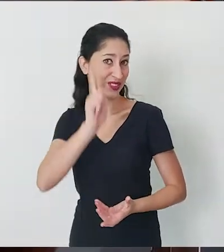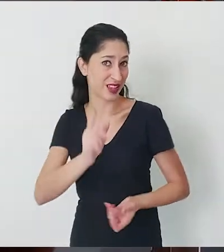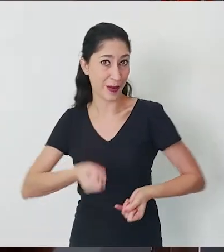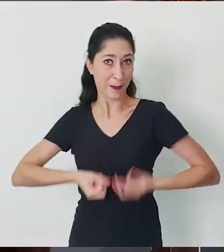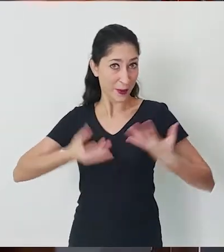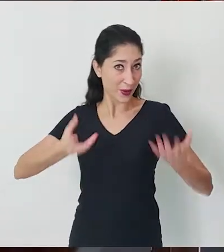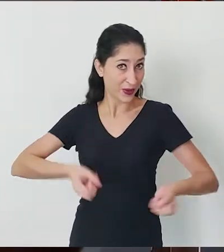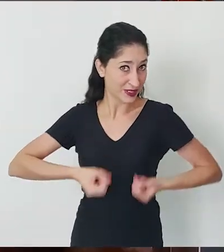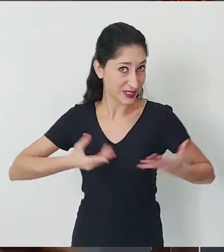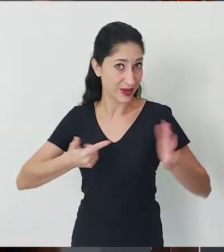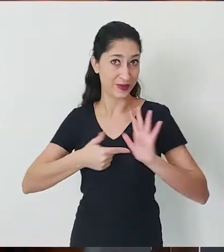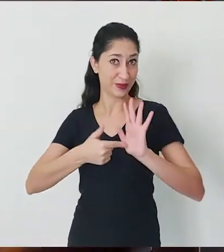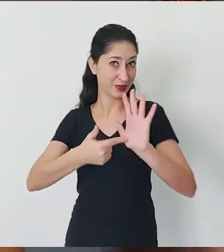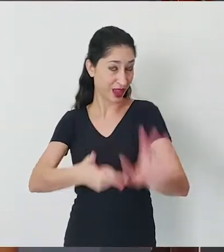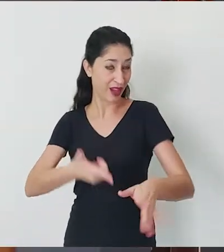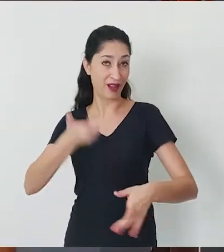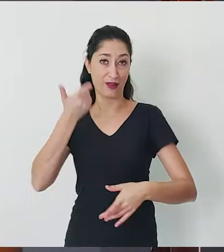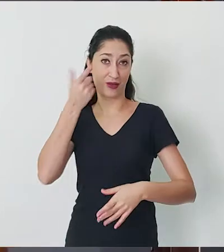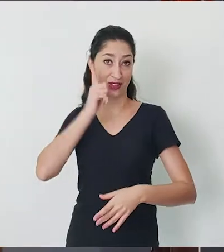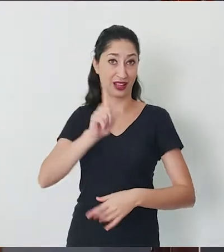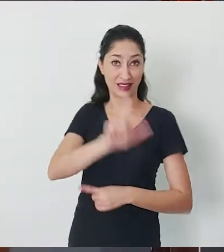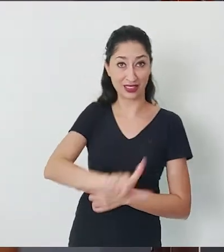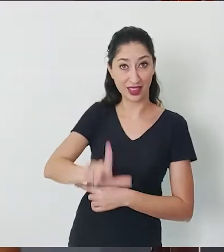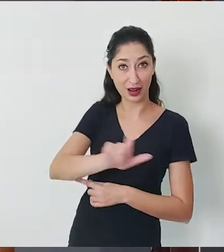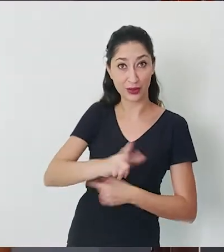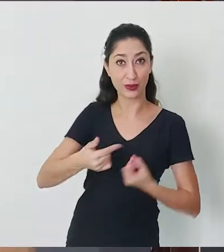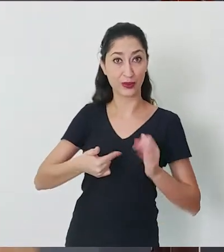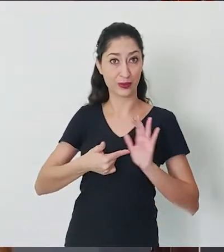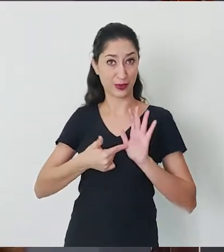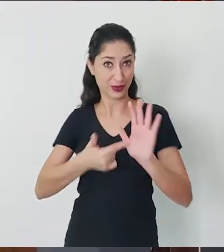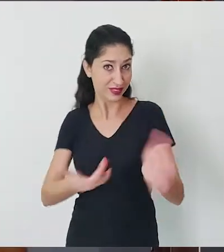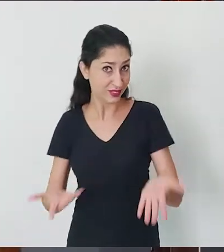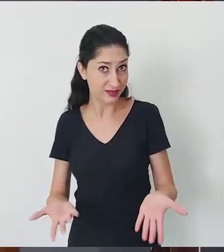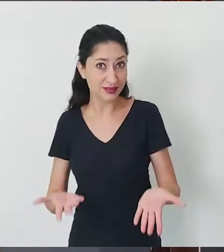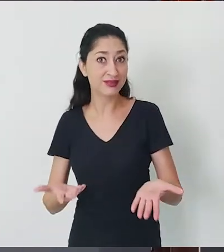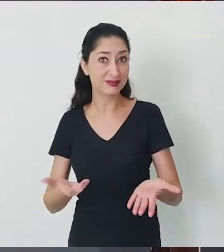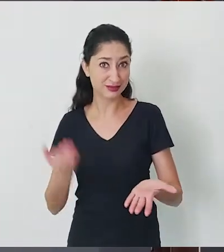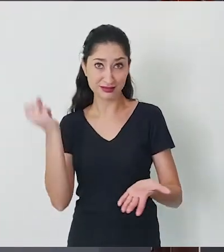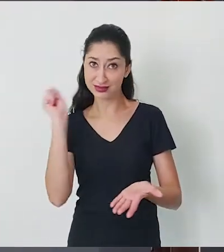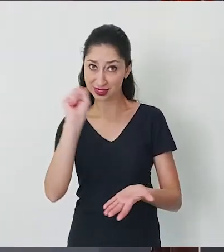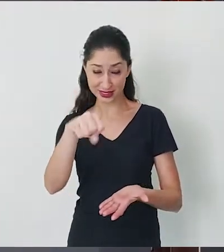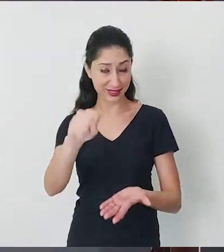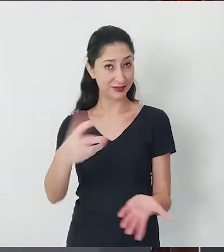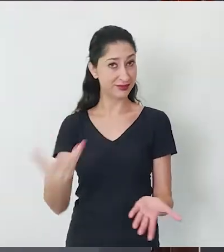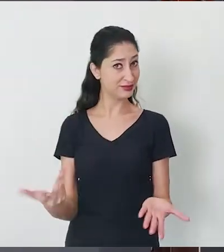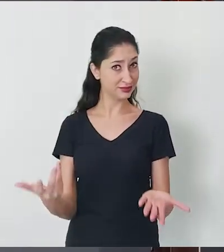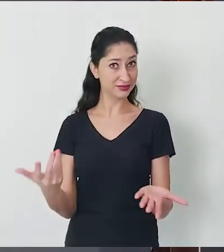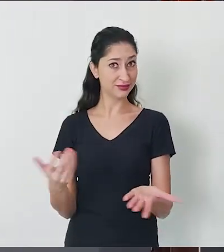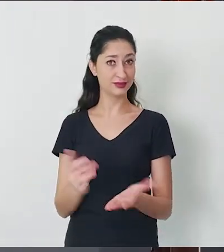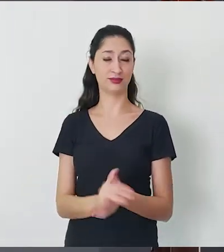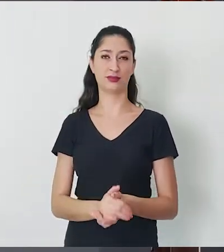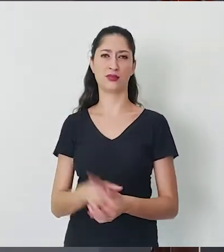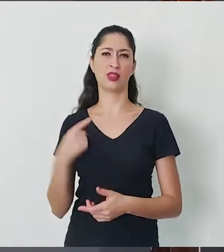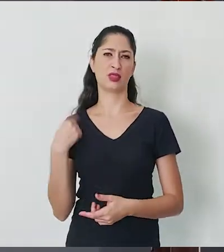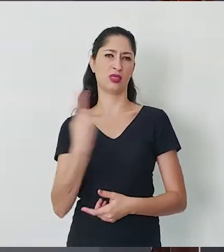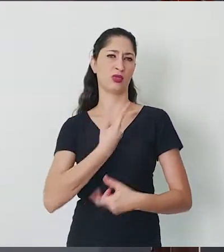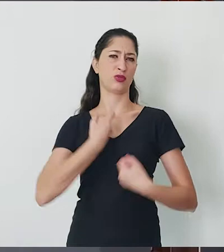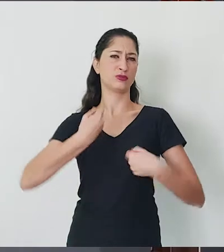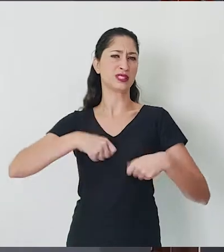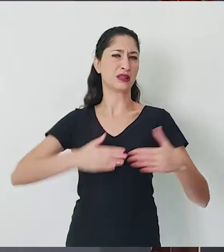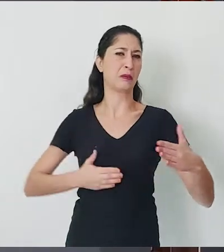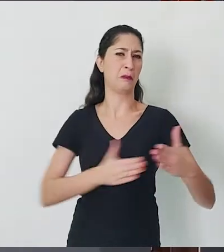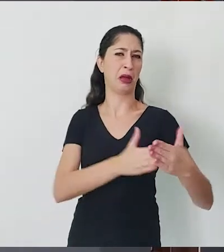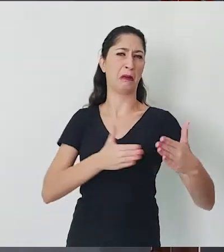inclusive entrando na linguagem poética, literária. Então, assim, é importante e é essencial que a